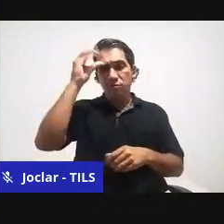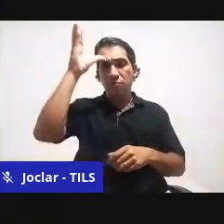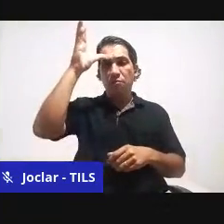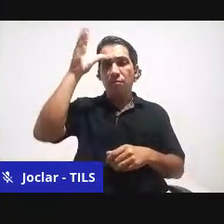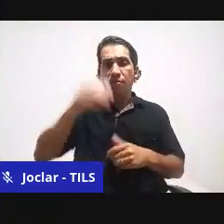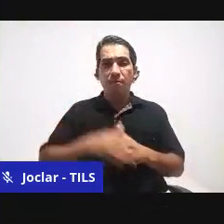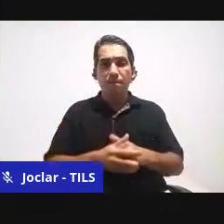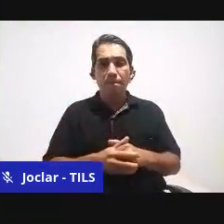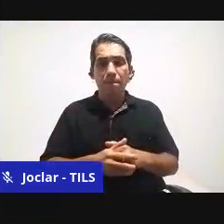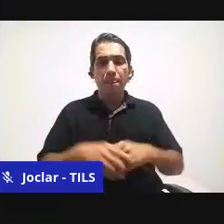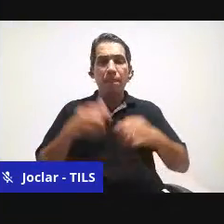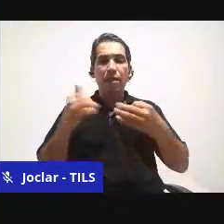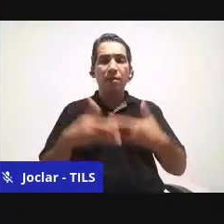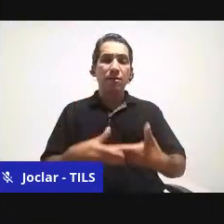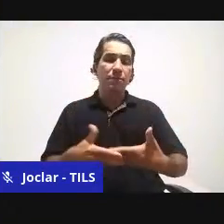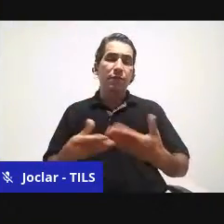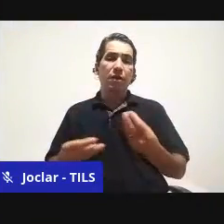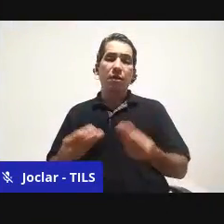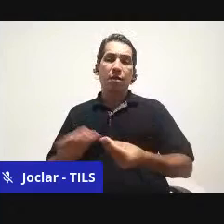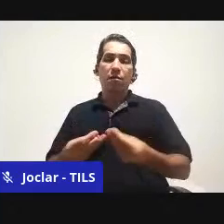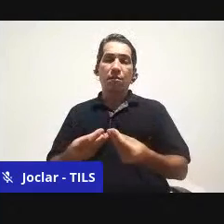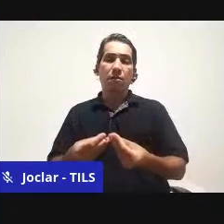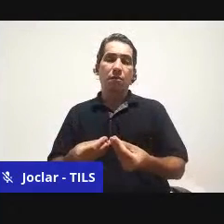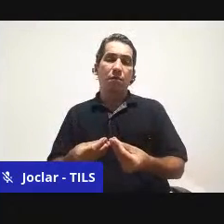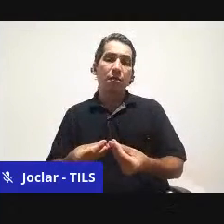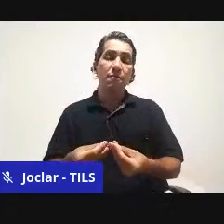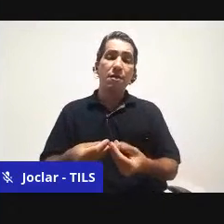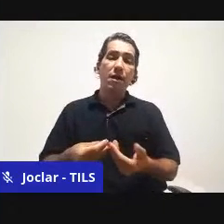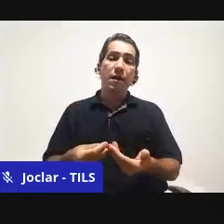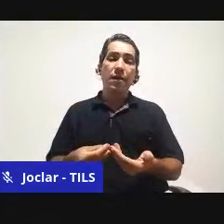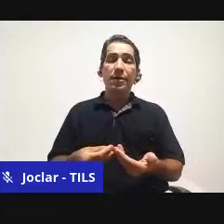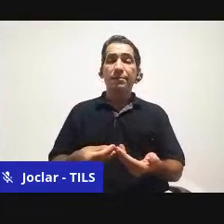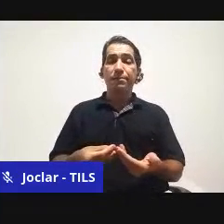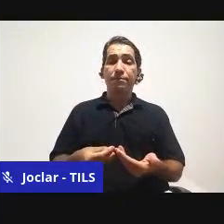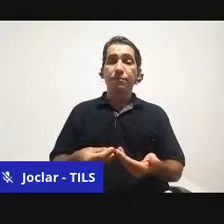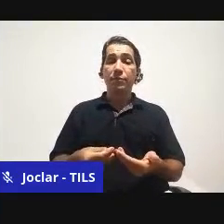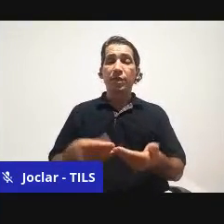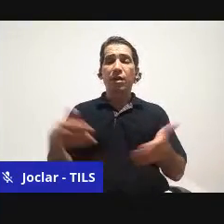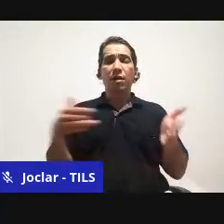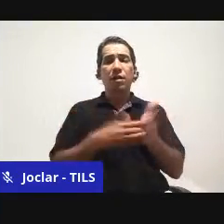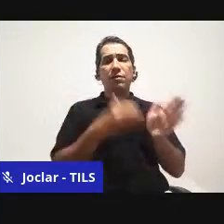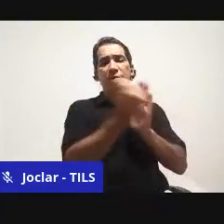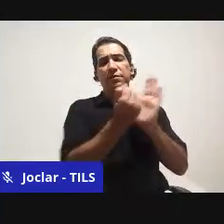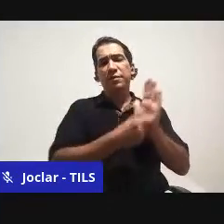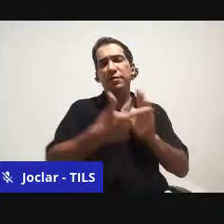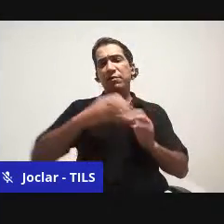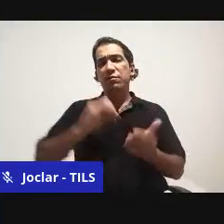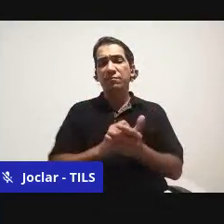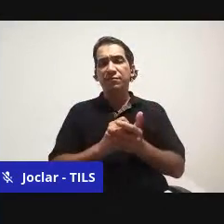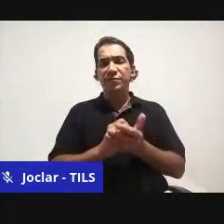aprendizagem de forma muito superficial, uma aprendizagem por assimilação, por